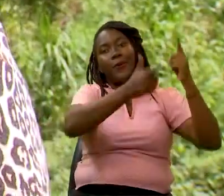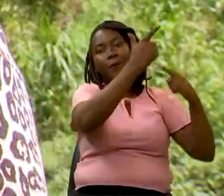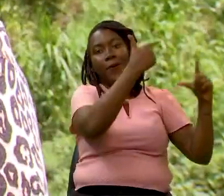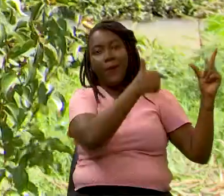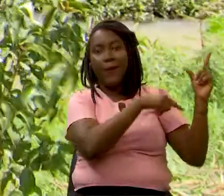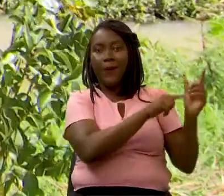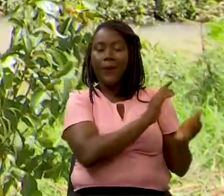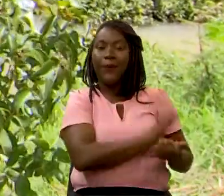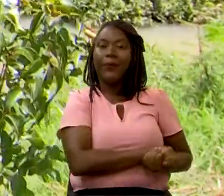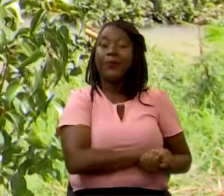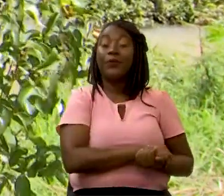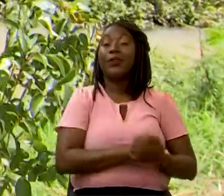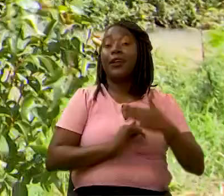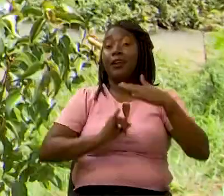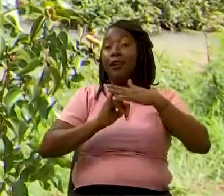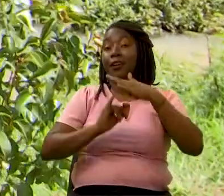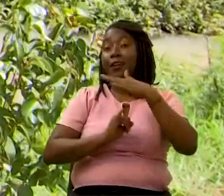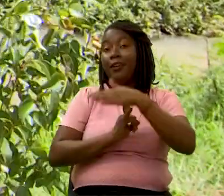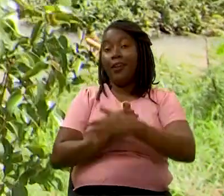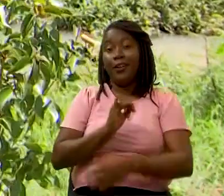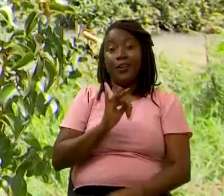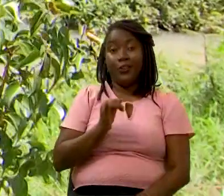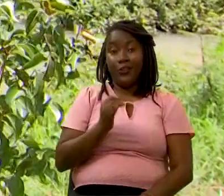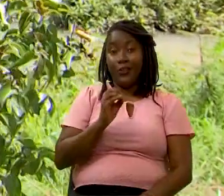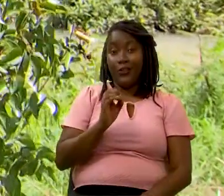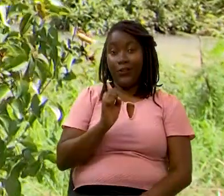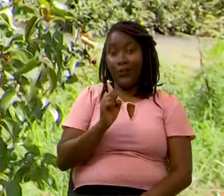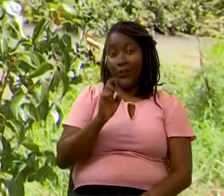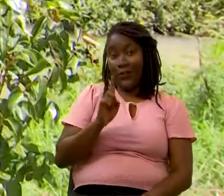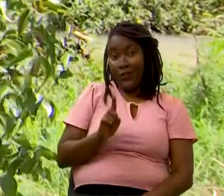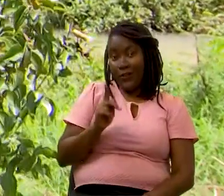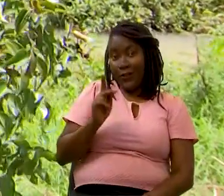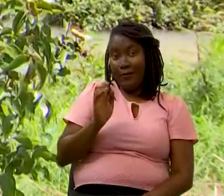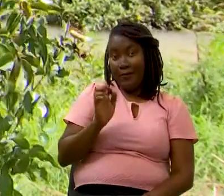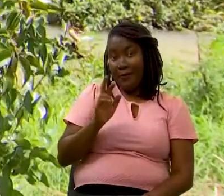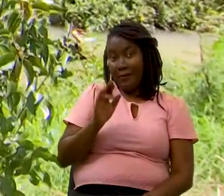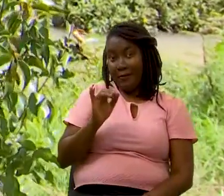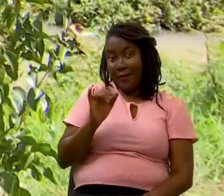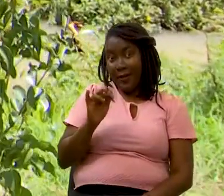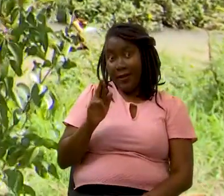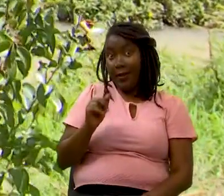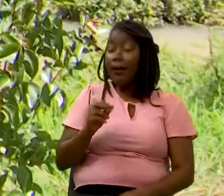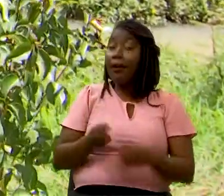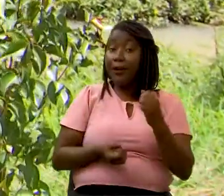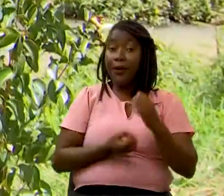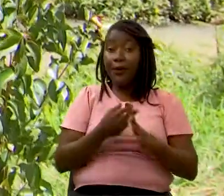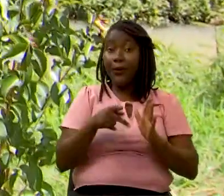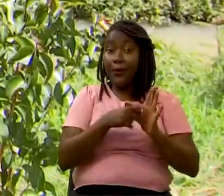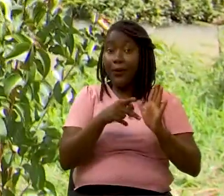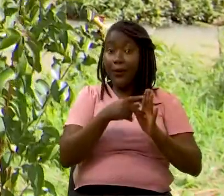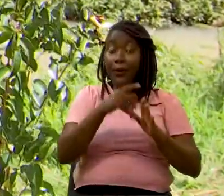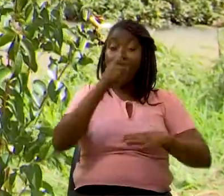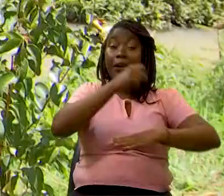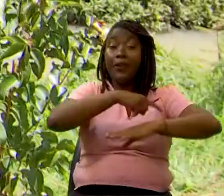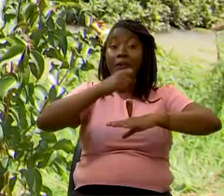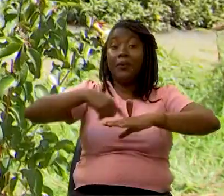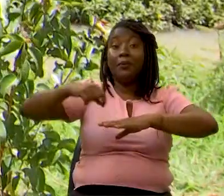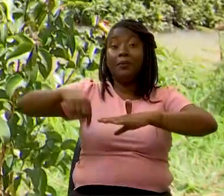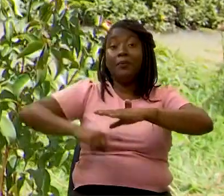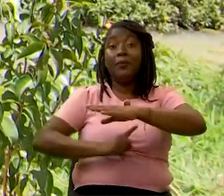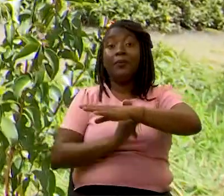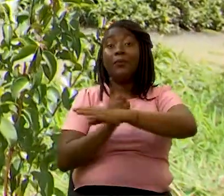outras também. A Fundação José Pedro de Oliveira, né, ela que criou o projeto Gênesis, e já foram plantadas 37 mil mudas